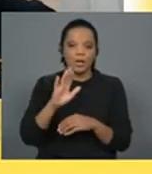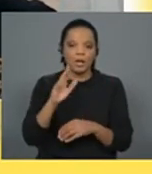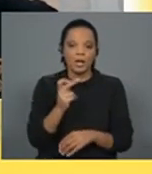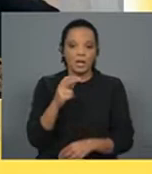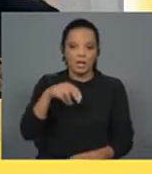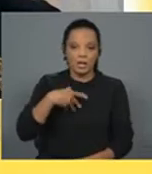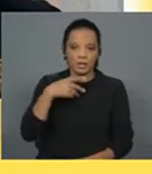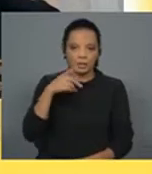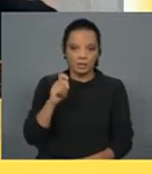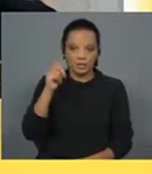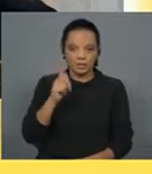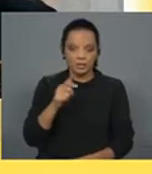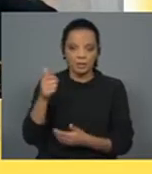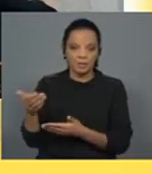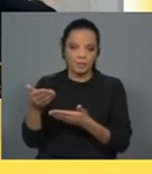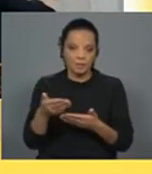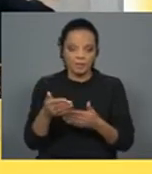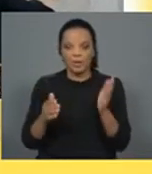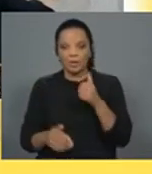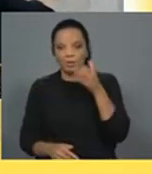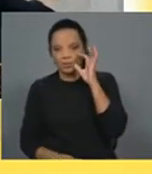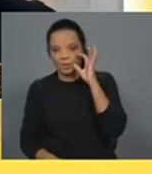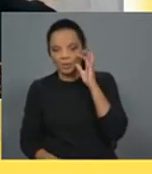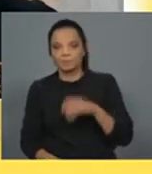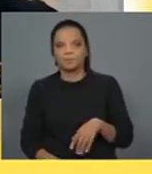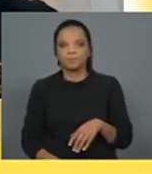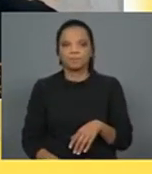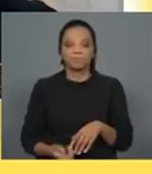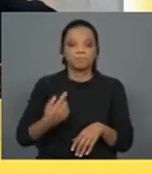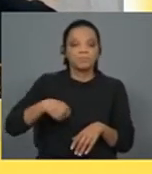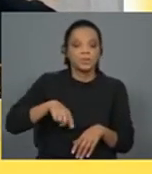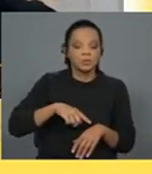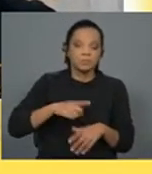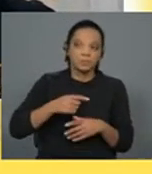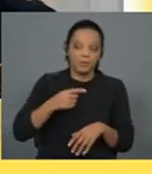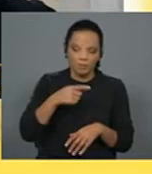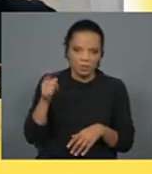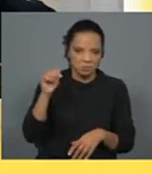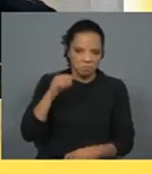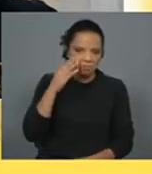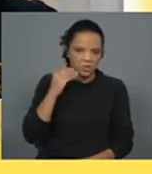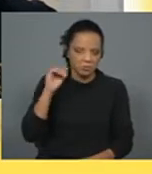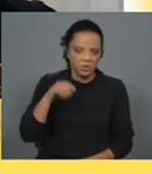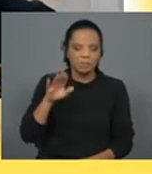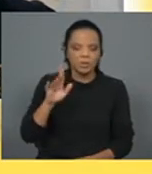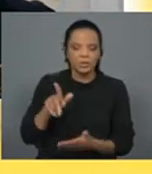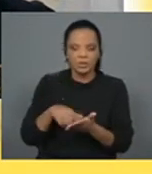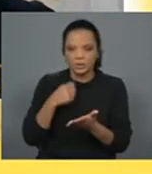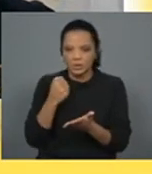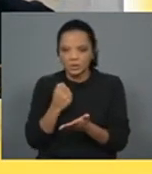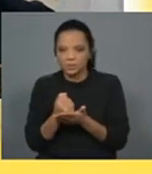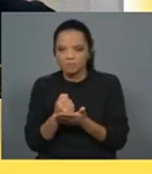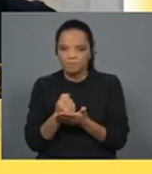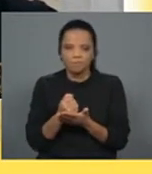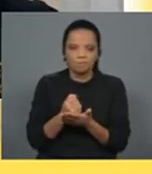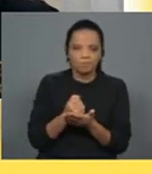Bem-vindo. Estamos nós. Olá, boa tarde. Vocês, partimos do princípio que sim, que estão preparados, mas estamos sempre dependentes